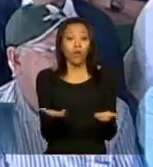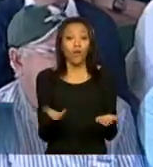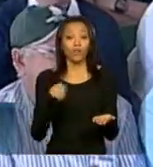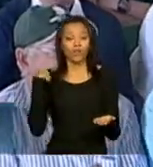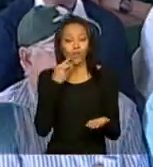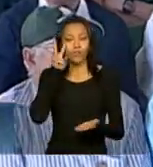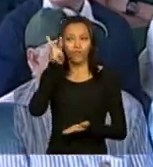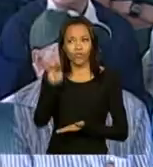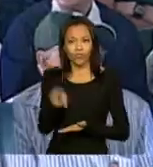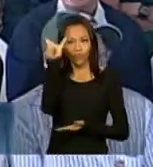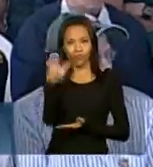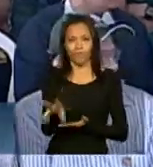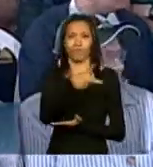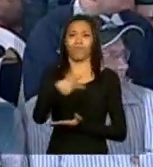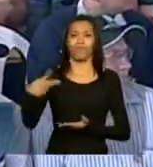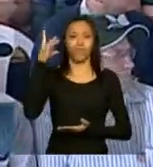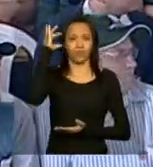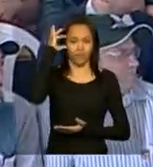Nós vemos na senhora